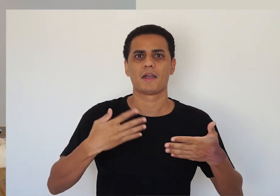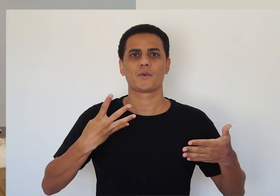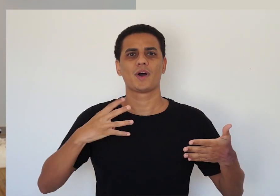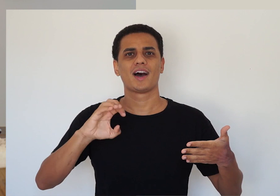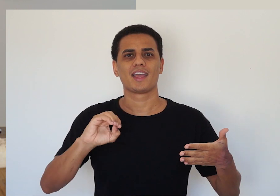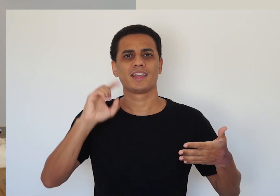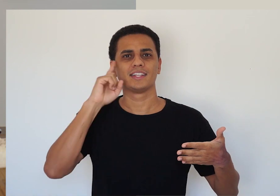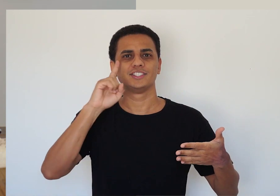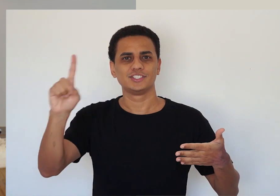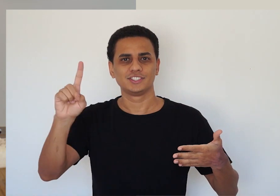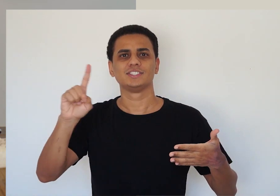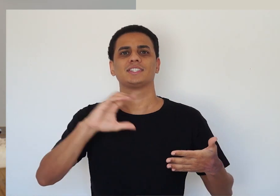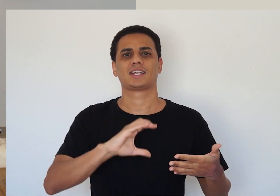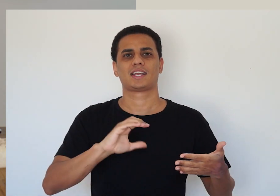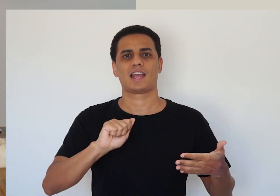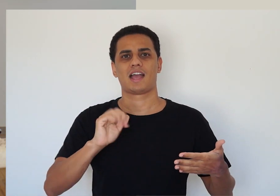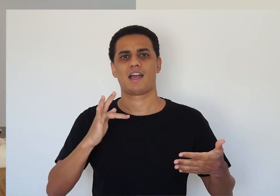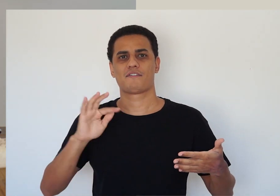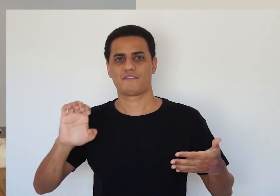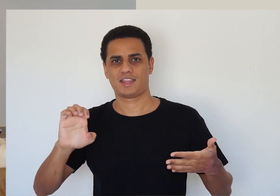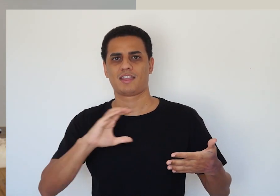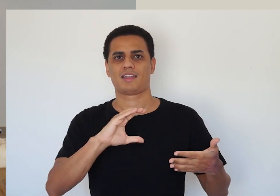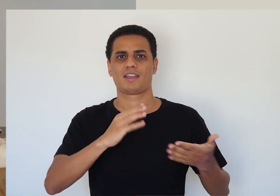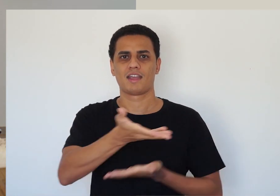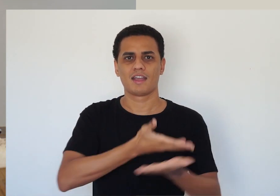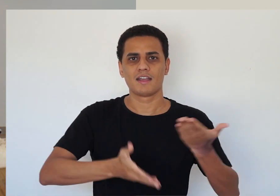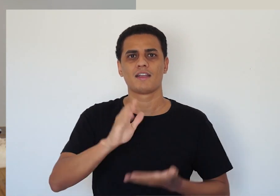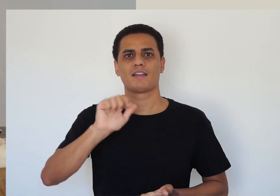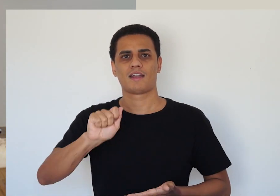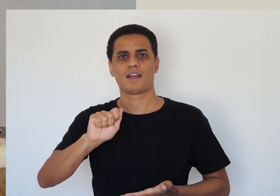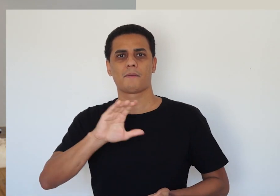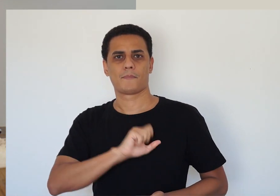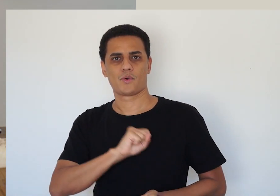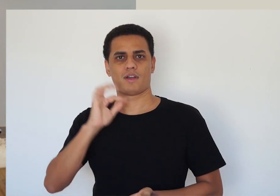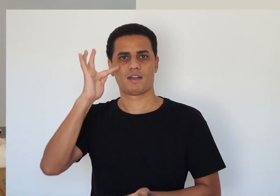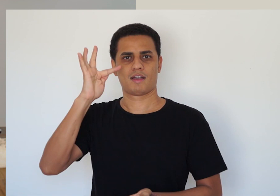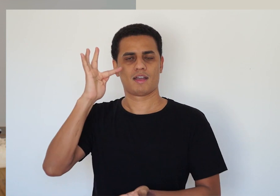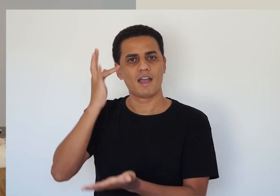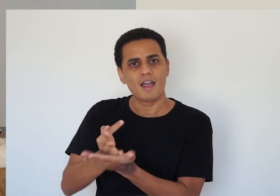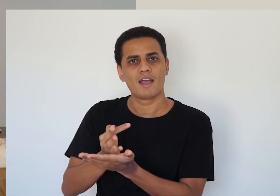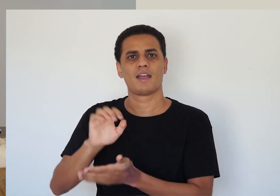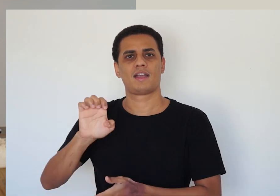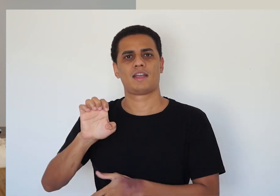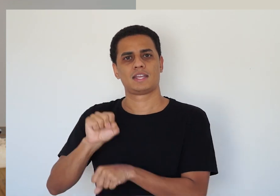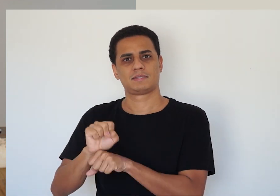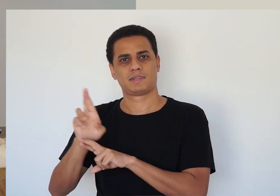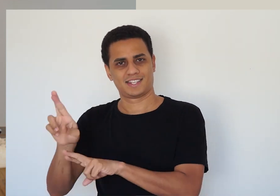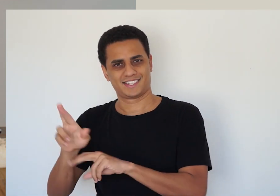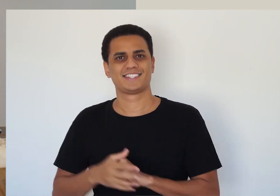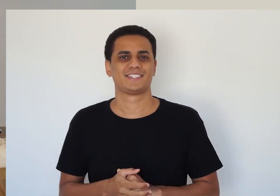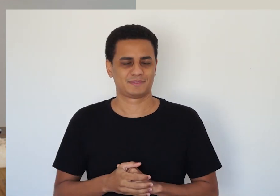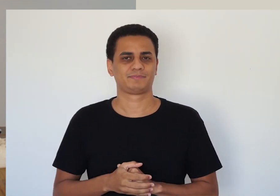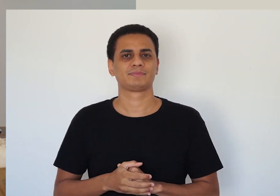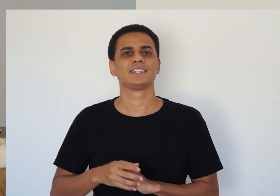dias café, compartilhando amor, fé e esperança. Tem sido muito precioso semana após semana diante de todo